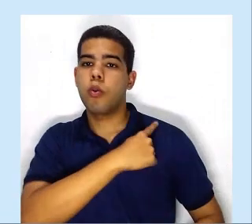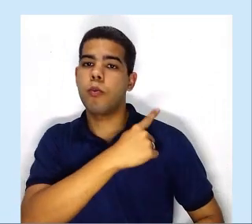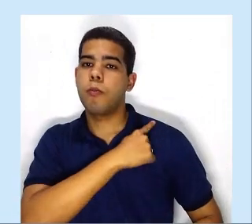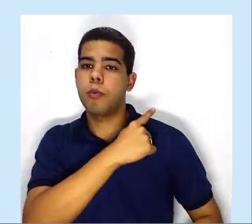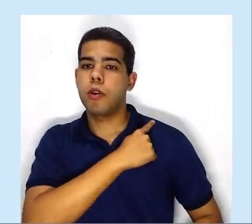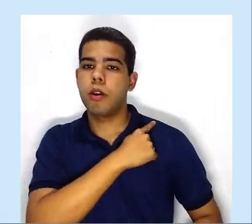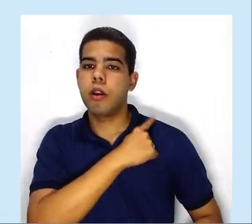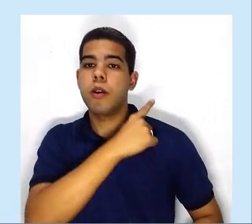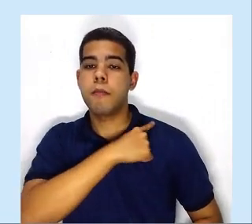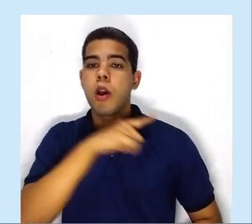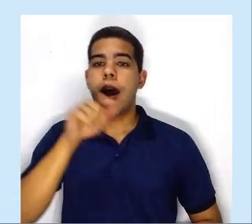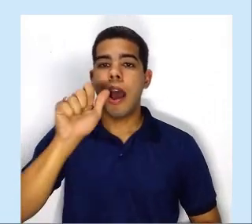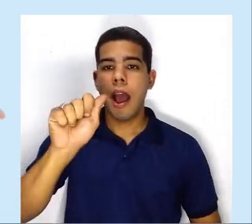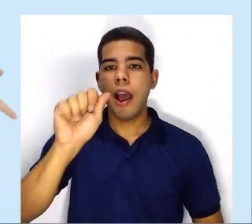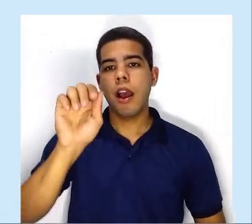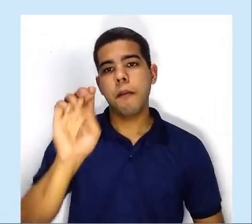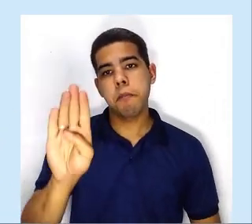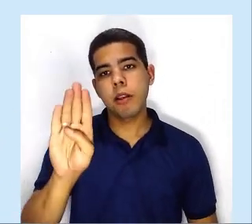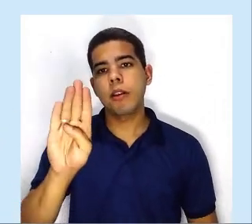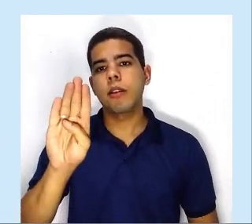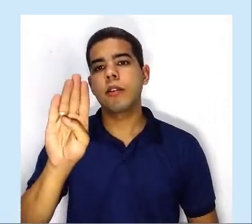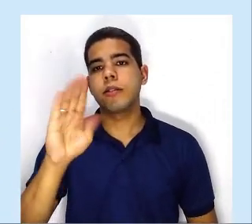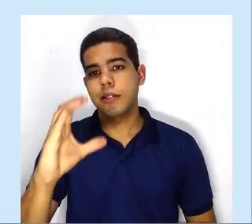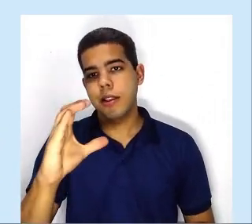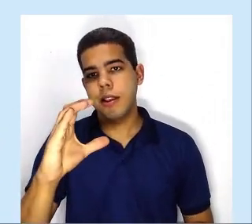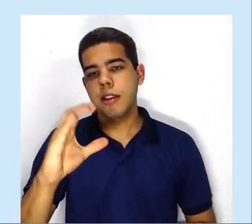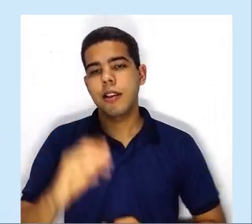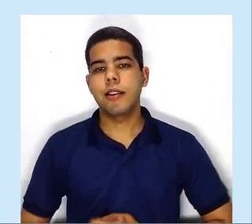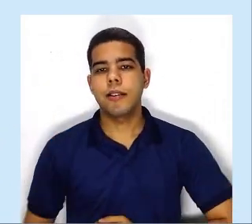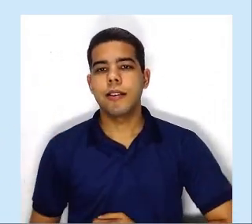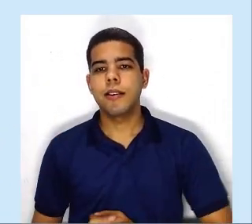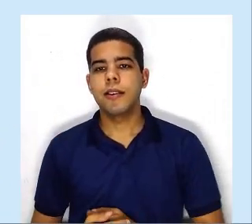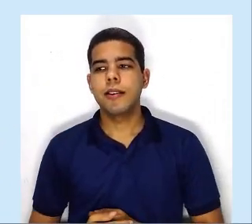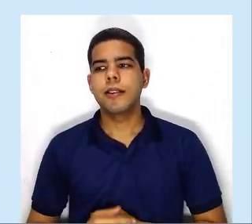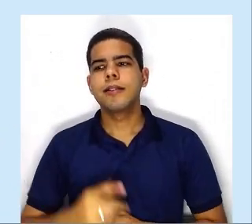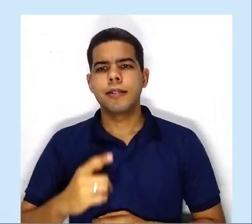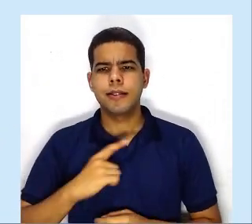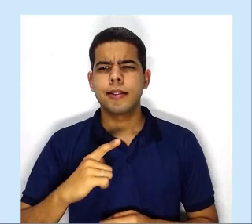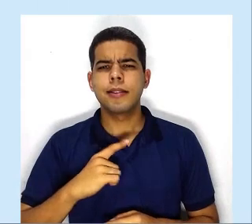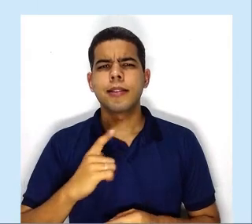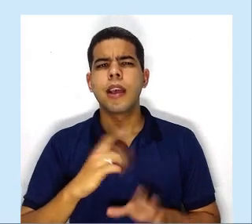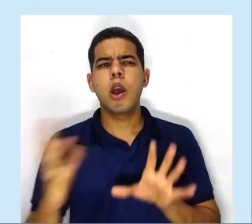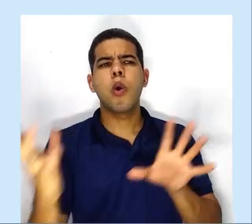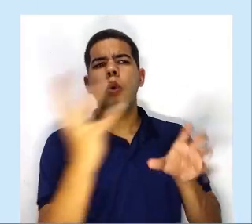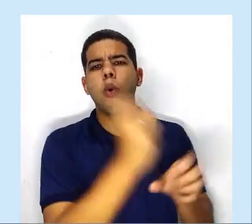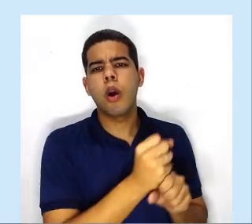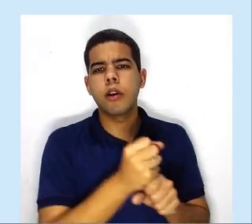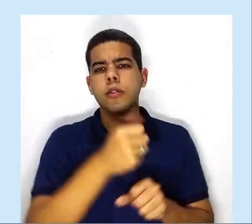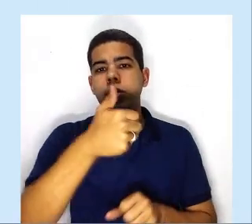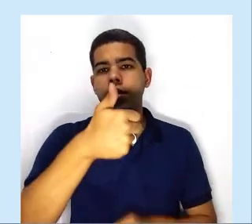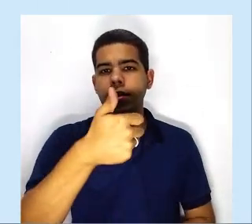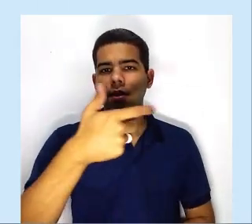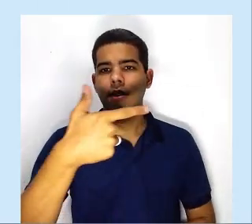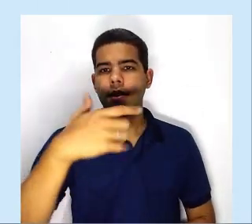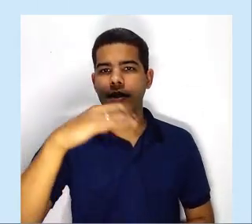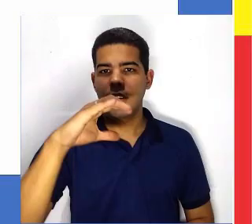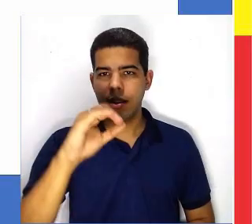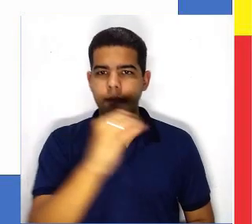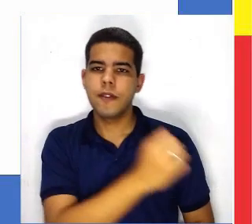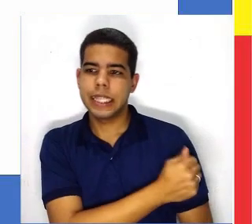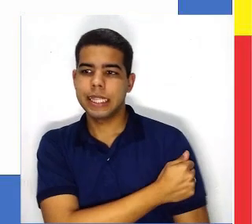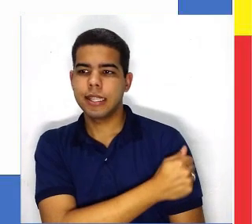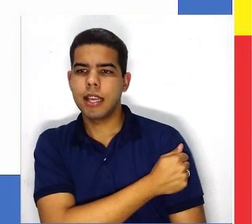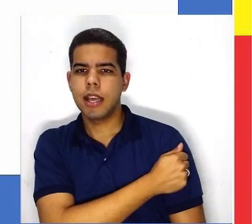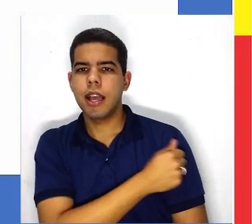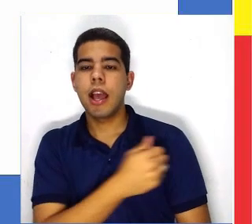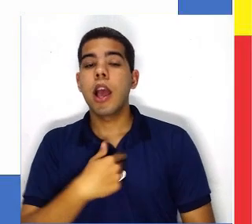ensino médio, primeiro ano A, primeiro ano B e o primeiro ano C. Uma população total de 120 alunos.